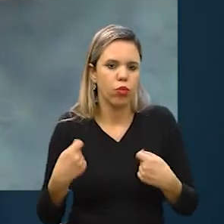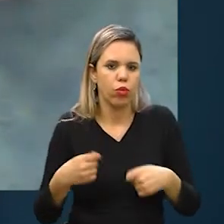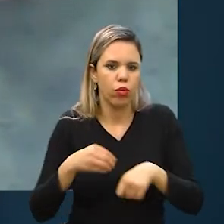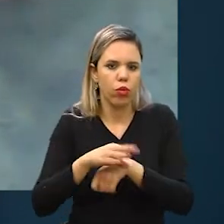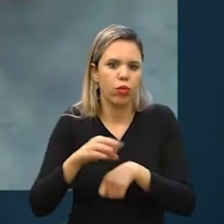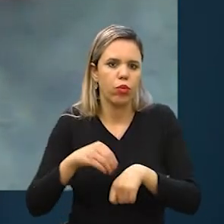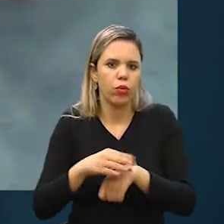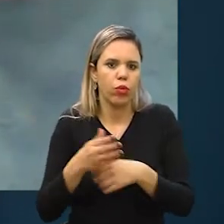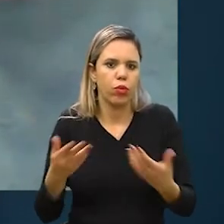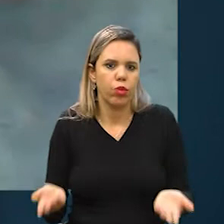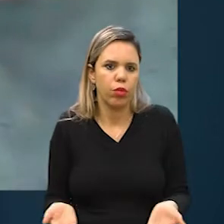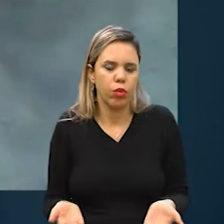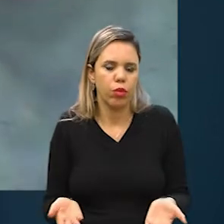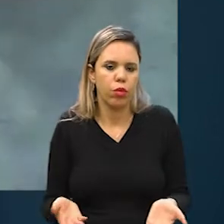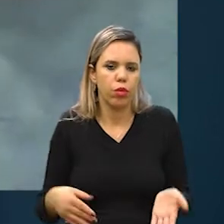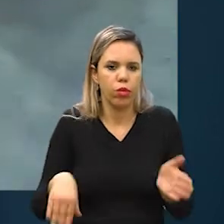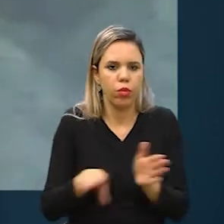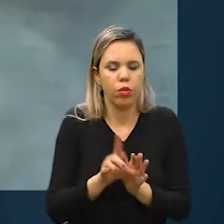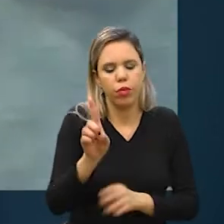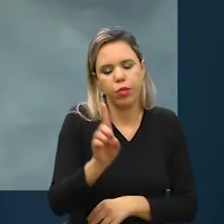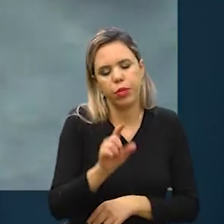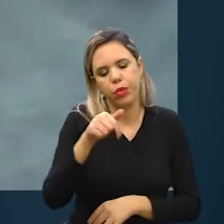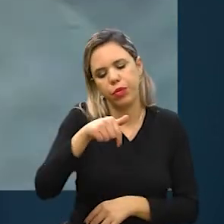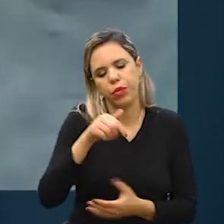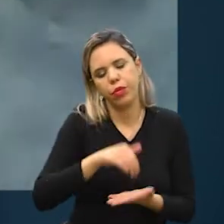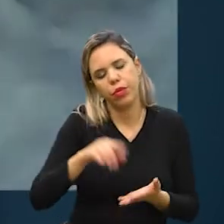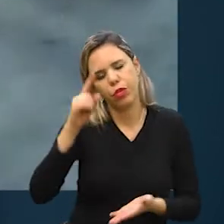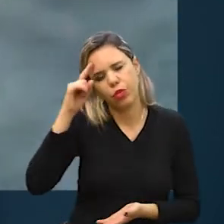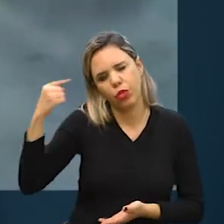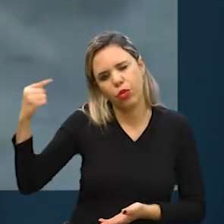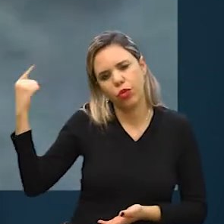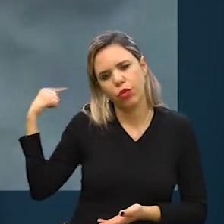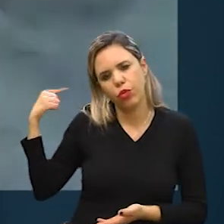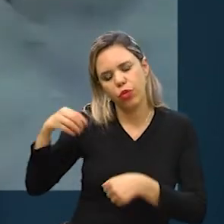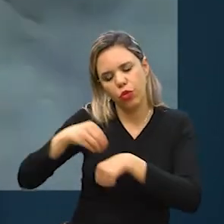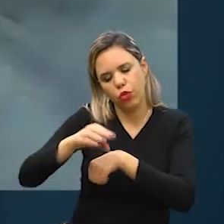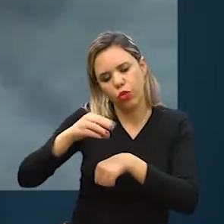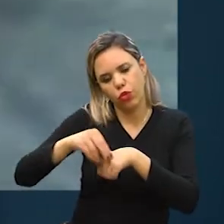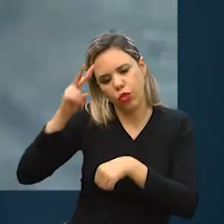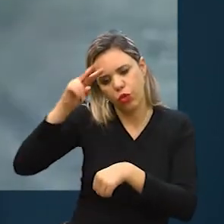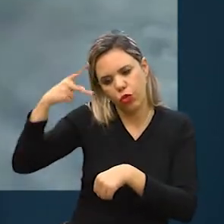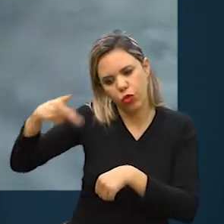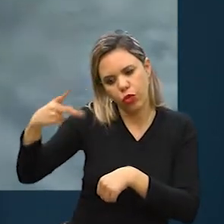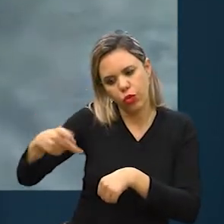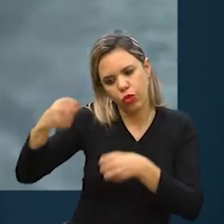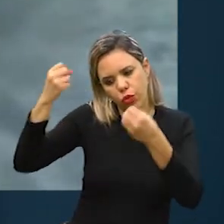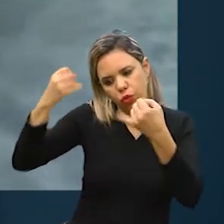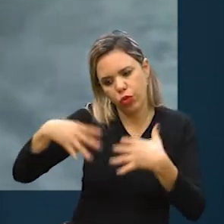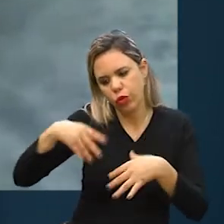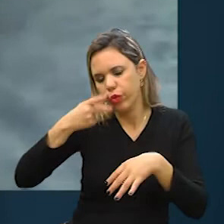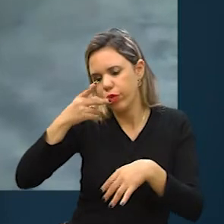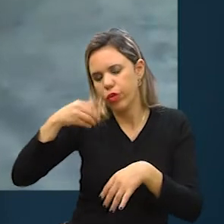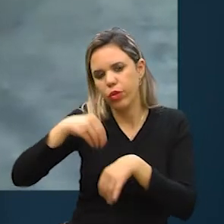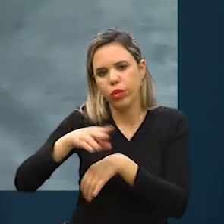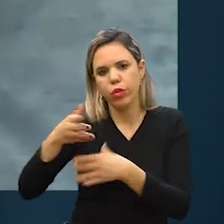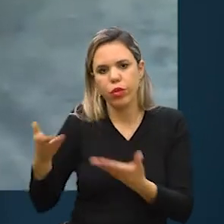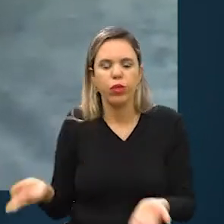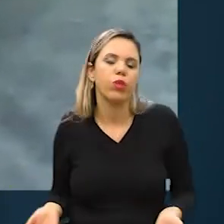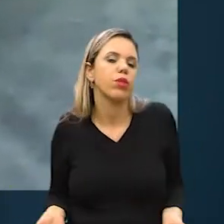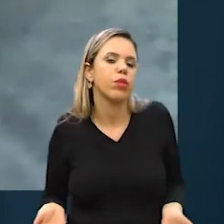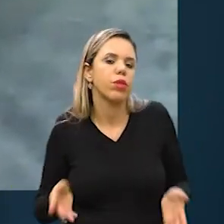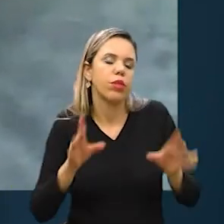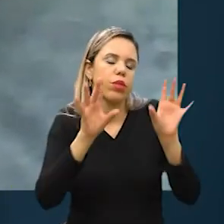precisava passar para o franqueado. Ela veio até aqui. E naquele dia, eu passei toda a minha história para ela, contei tudo isso que eu estou contando para